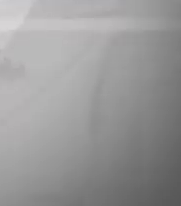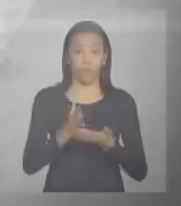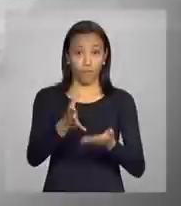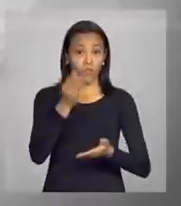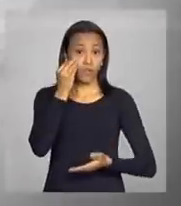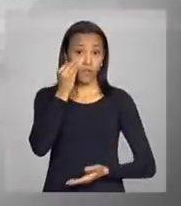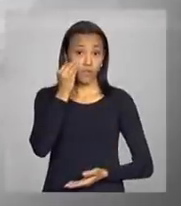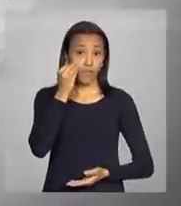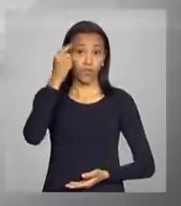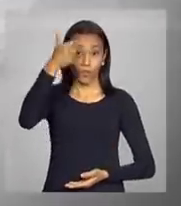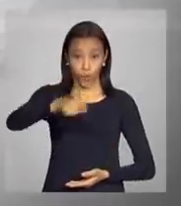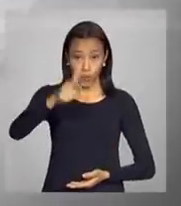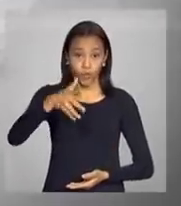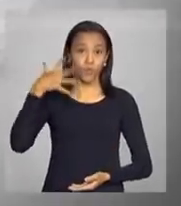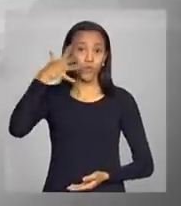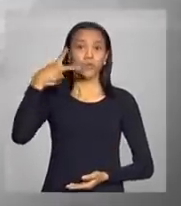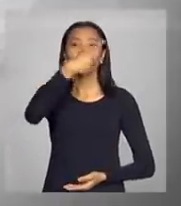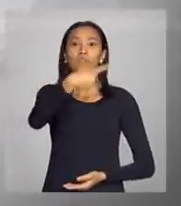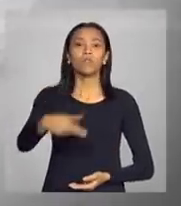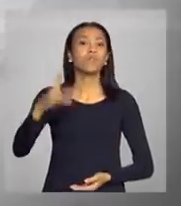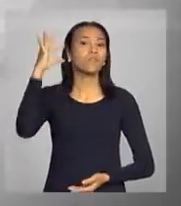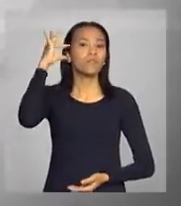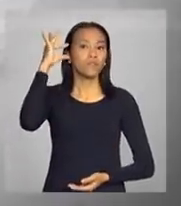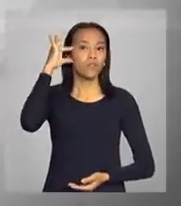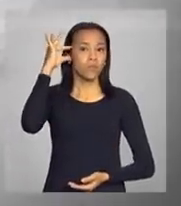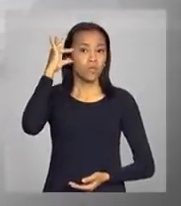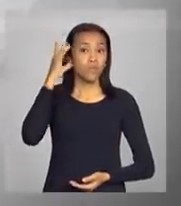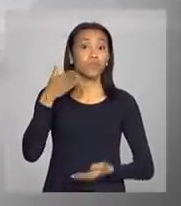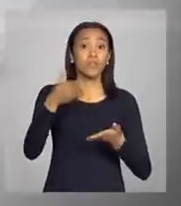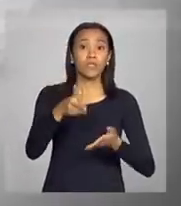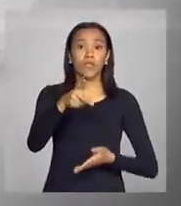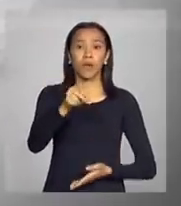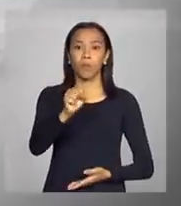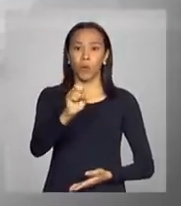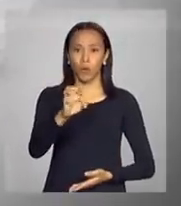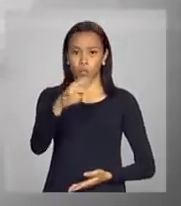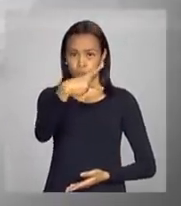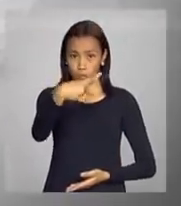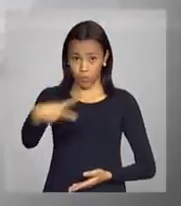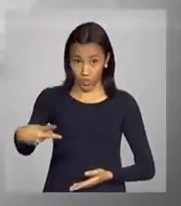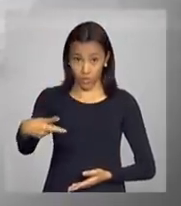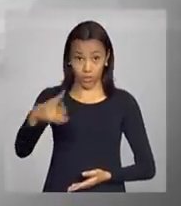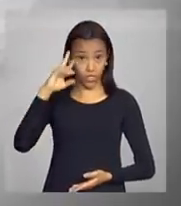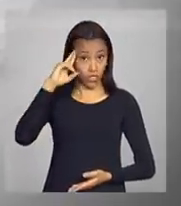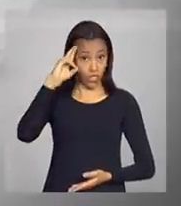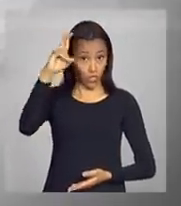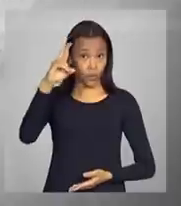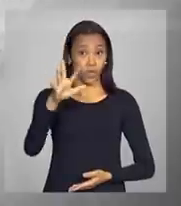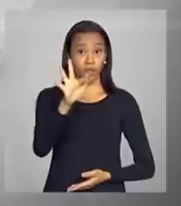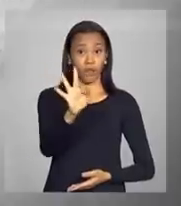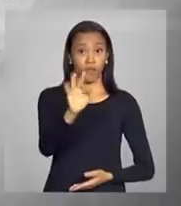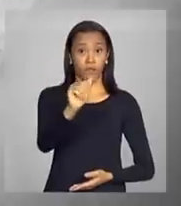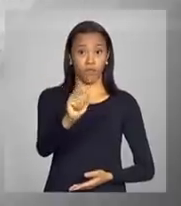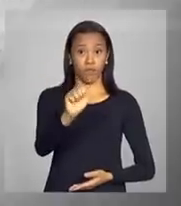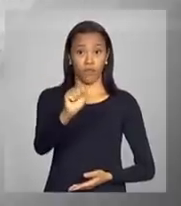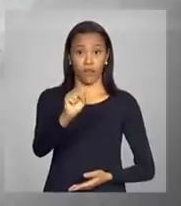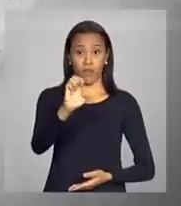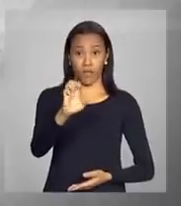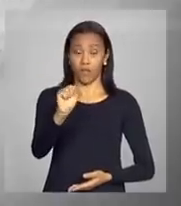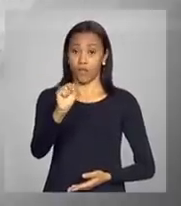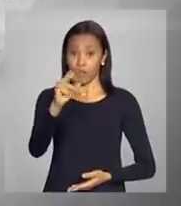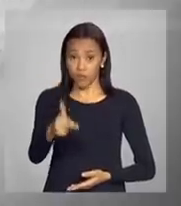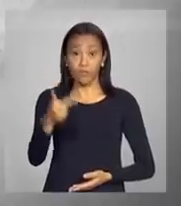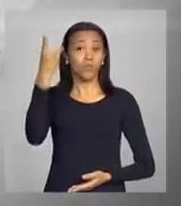Você assistiu à reapresentação do discurso da presidenta Dilma Rousseff na posse do presidente e diretores da Federação